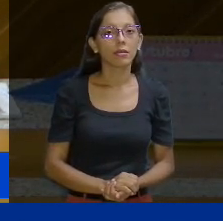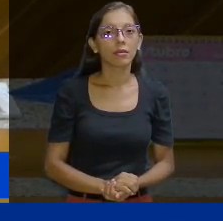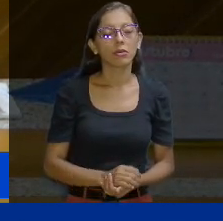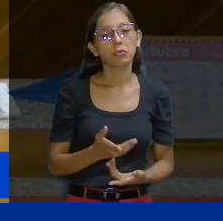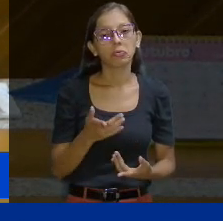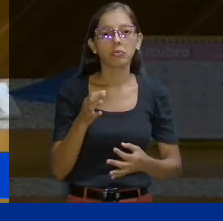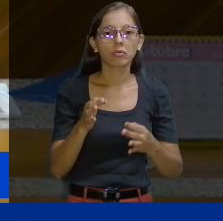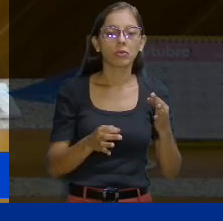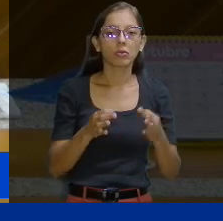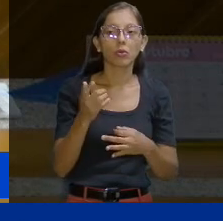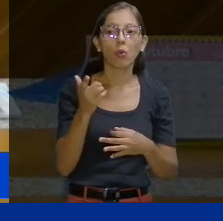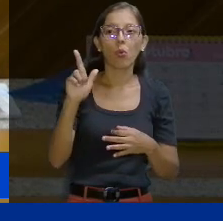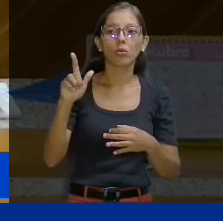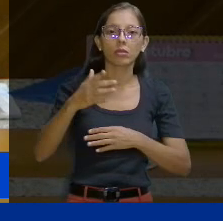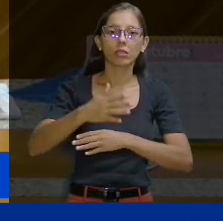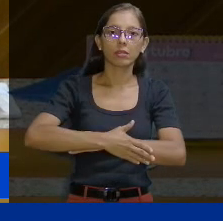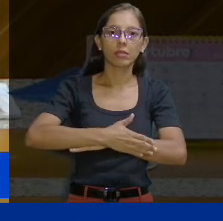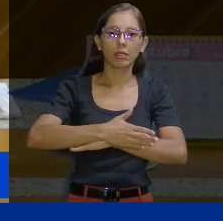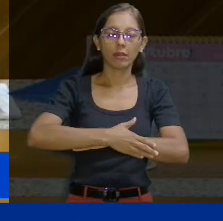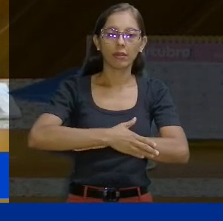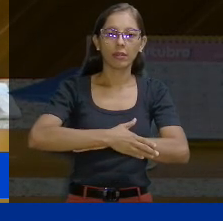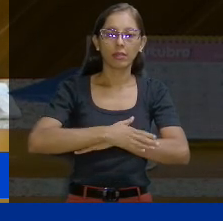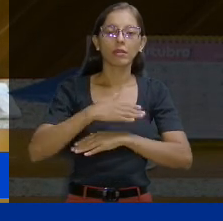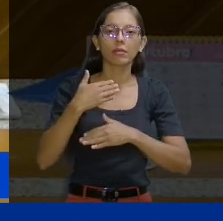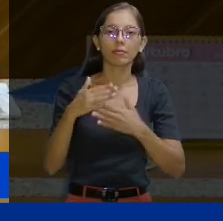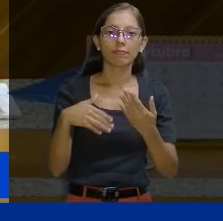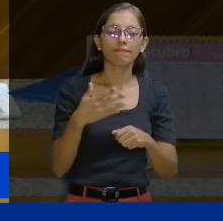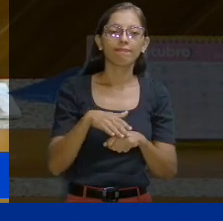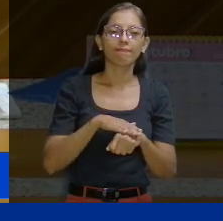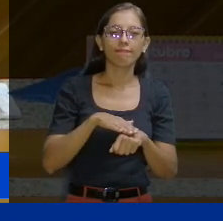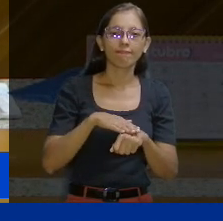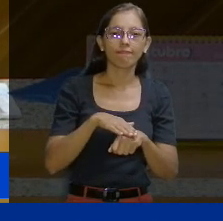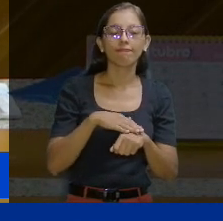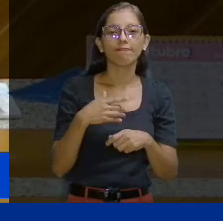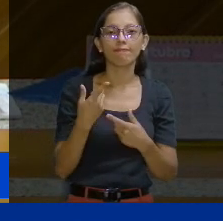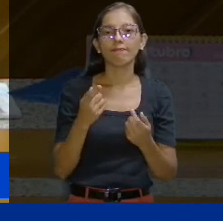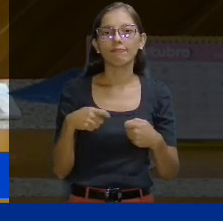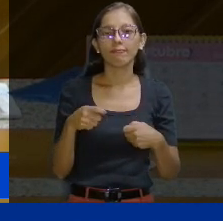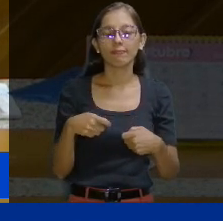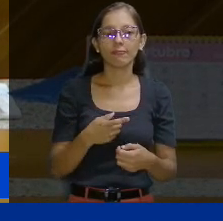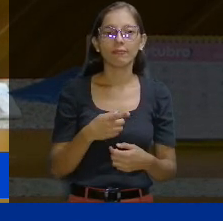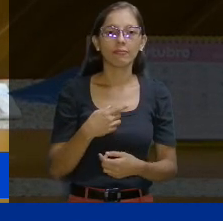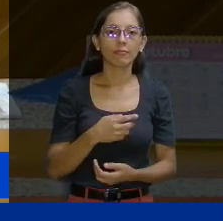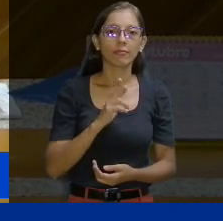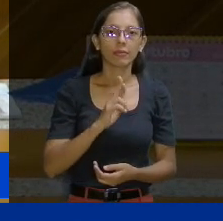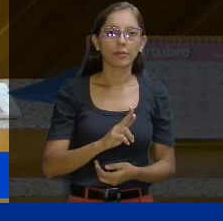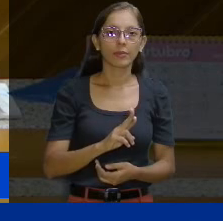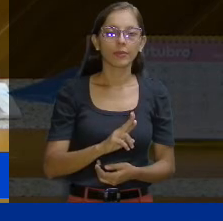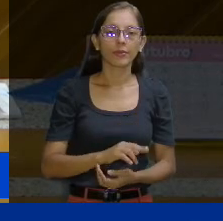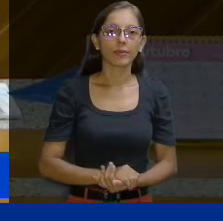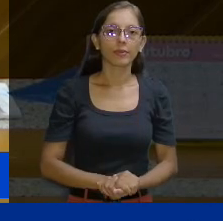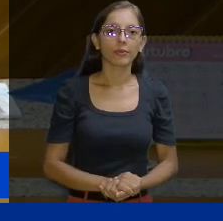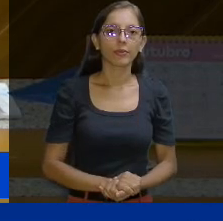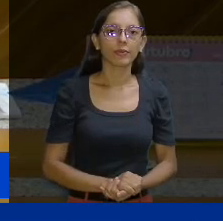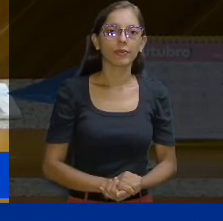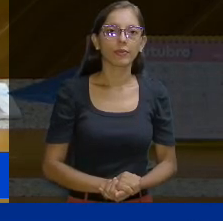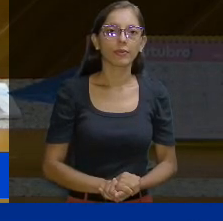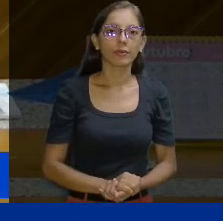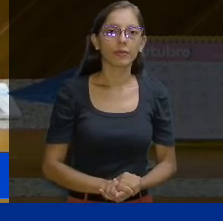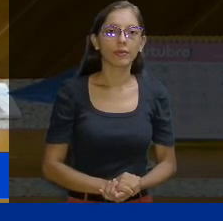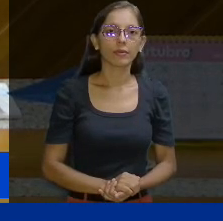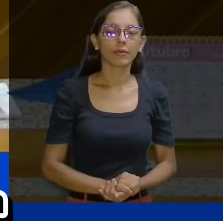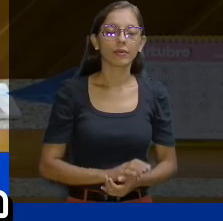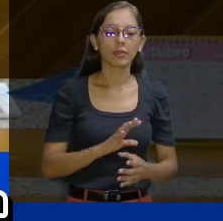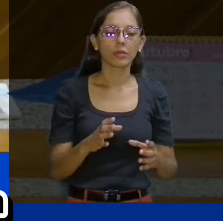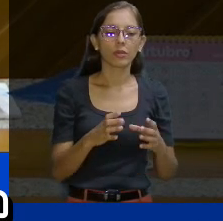o julgamento em outra sala. Depois nós avaliaremos as melhores condições e depois decidiremos em